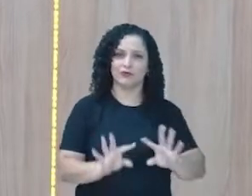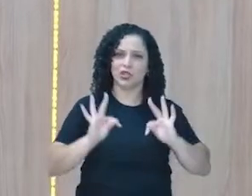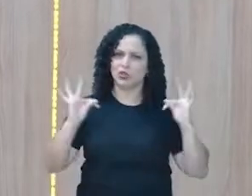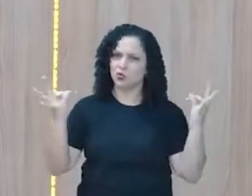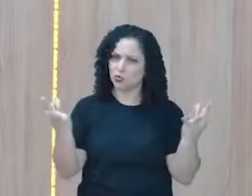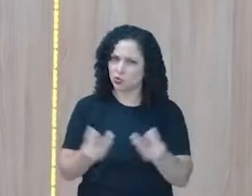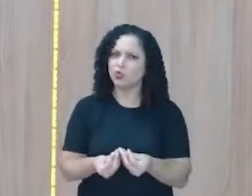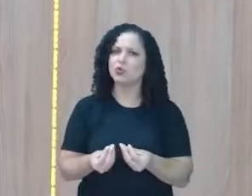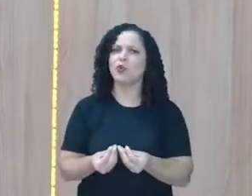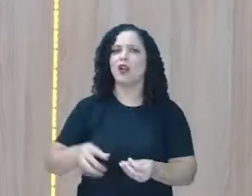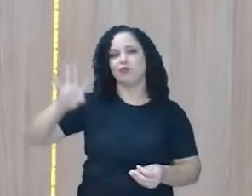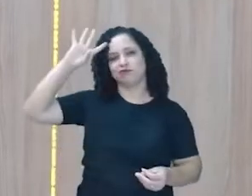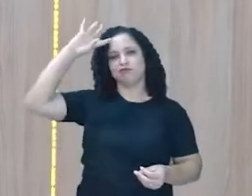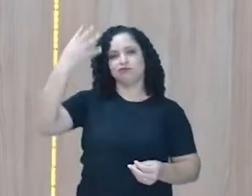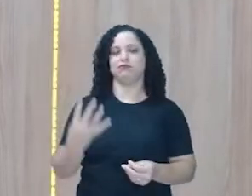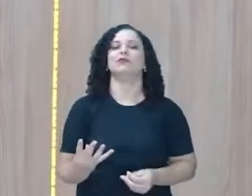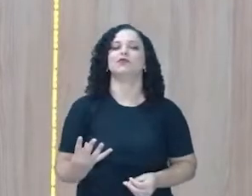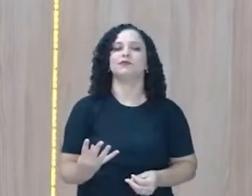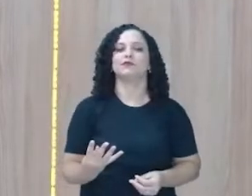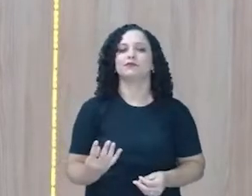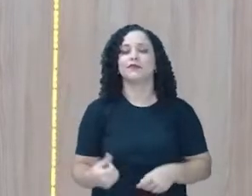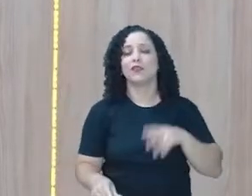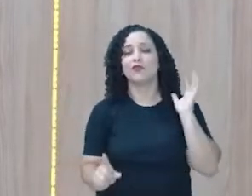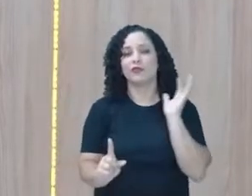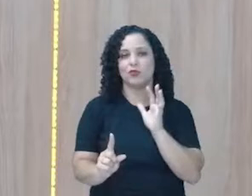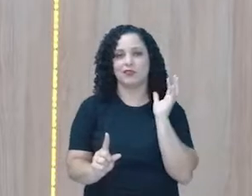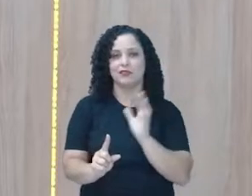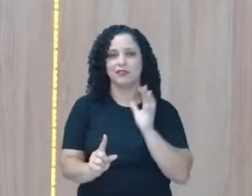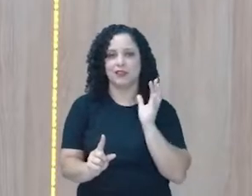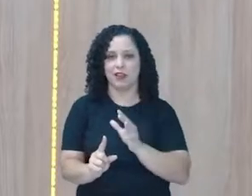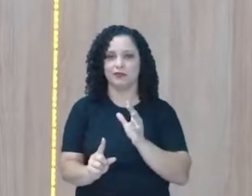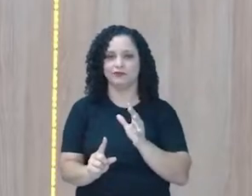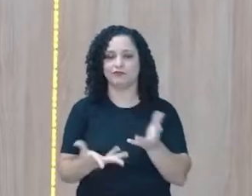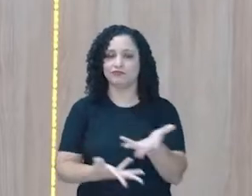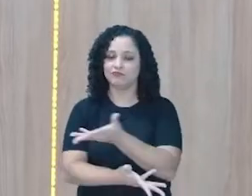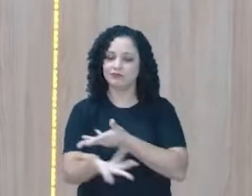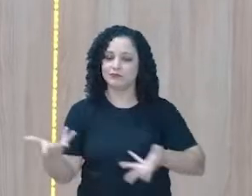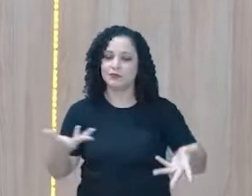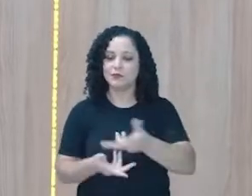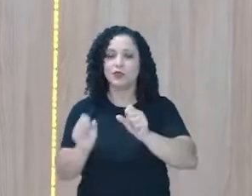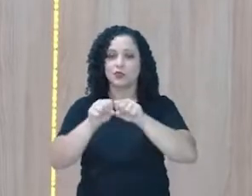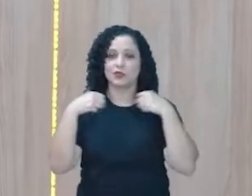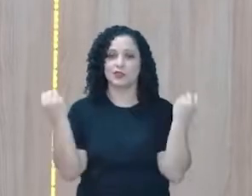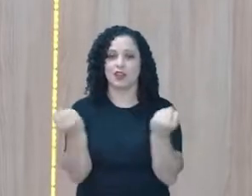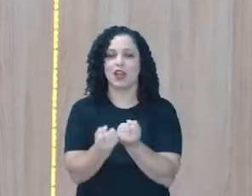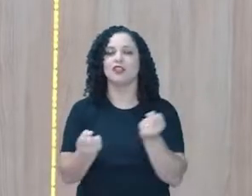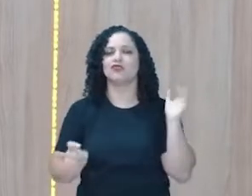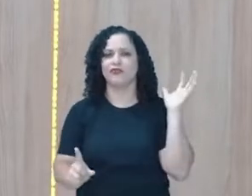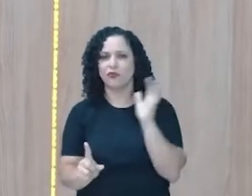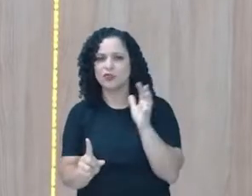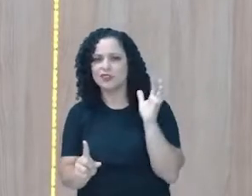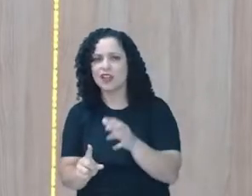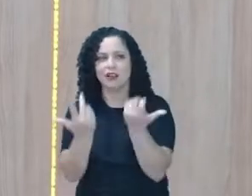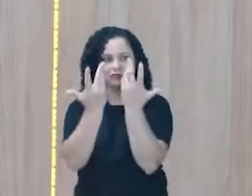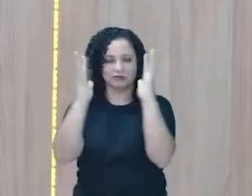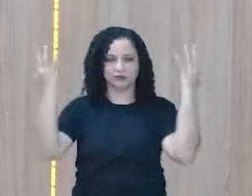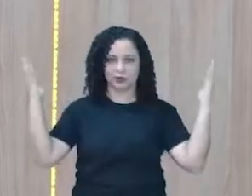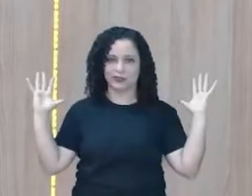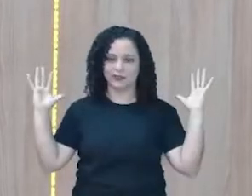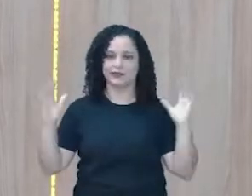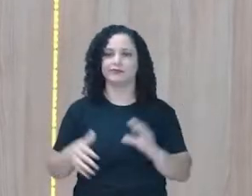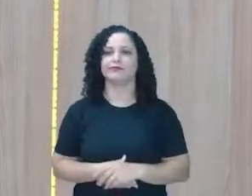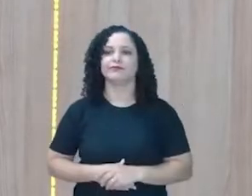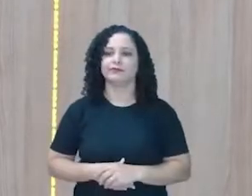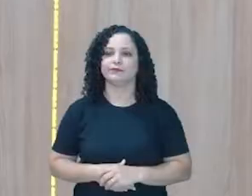uma consequência. Então afeta nas questões sociais, afeta nas questões ambientais,